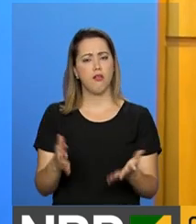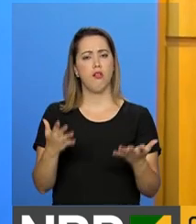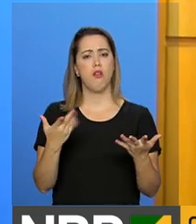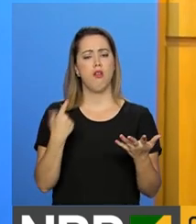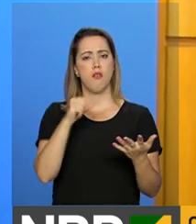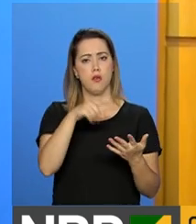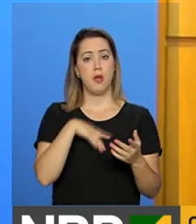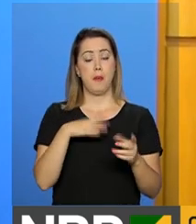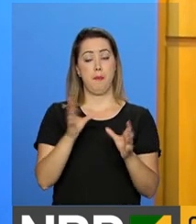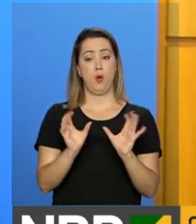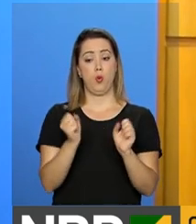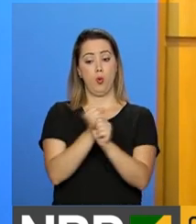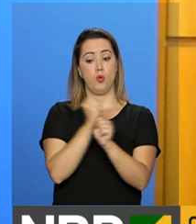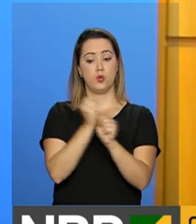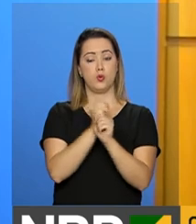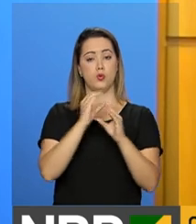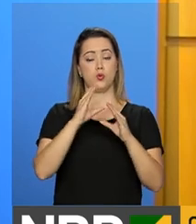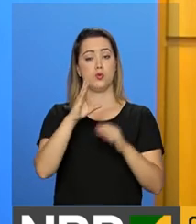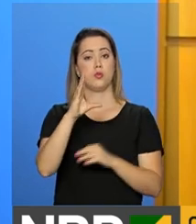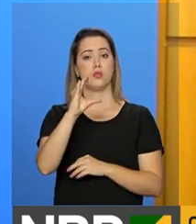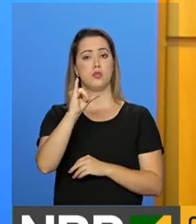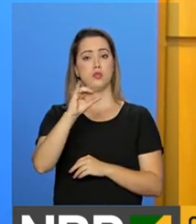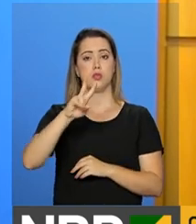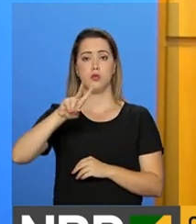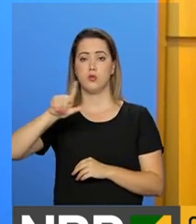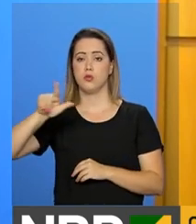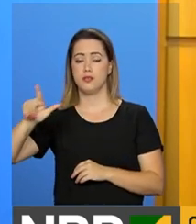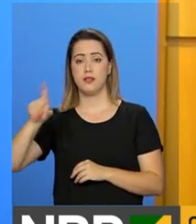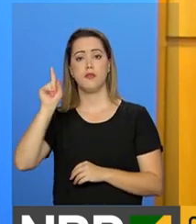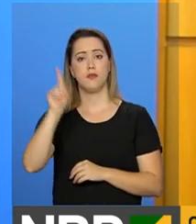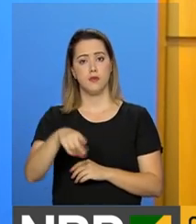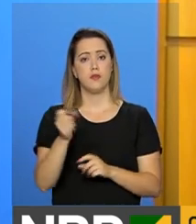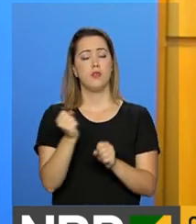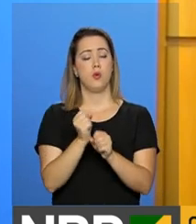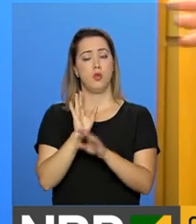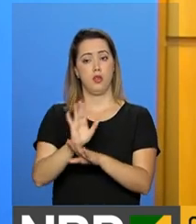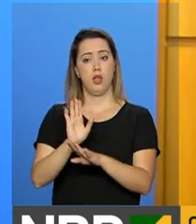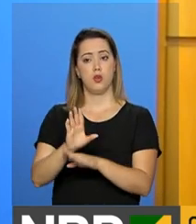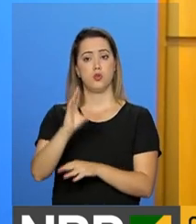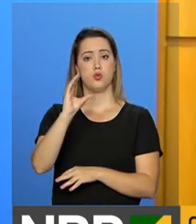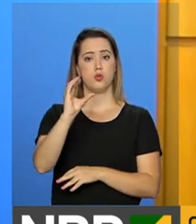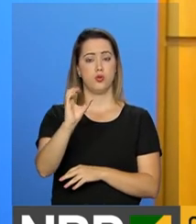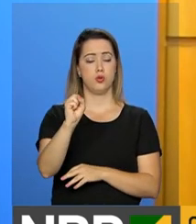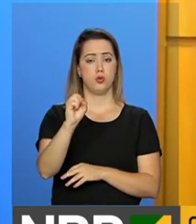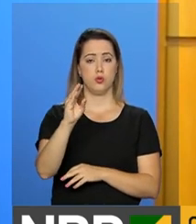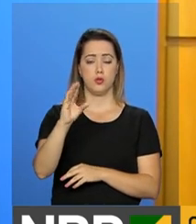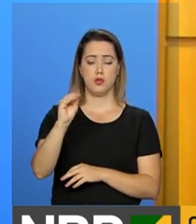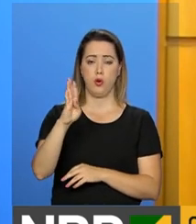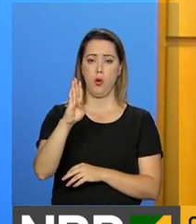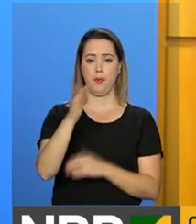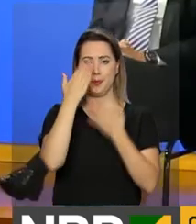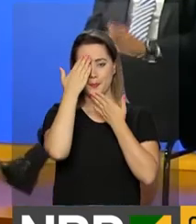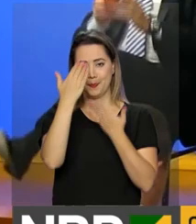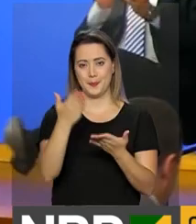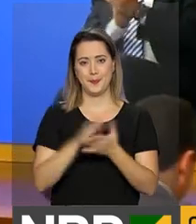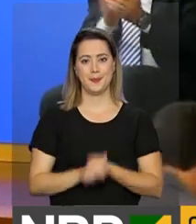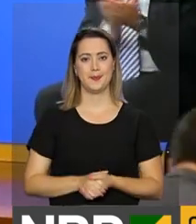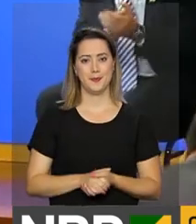dedicam à construção civil e que são patrocinados e avalizados pelo Secov de São Paulo e do Brasil. Muito